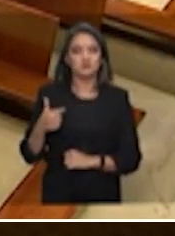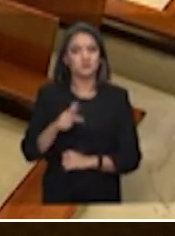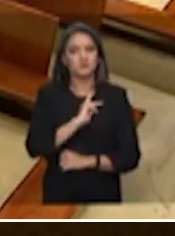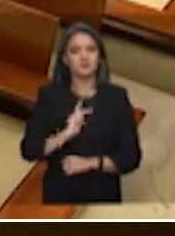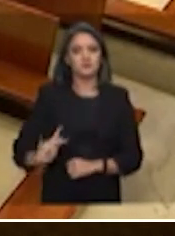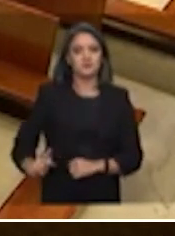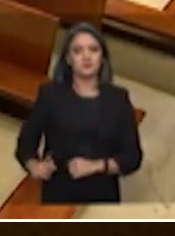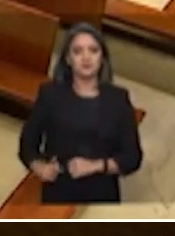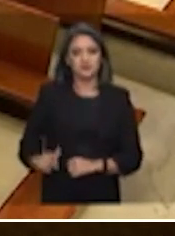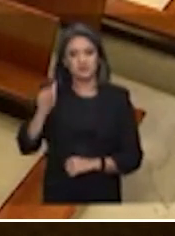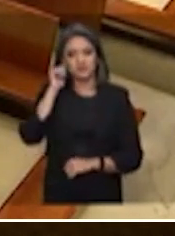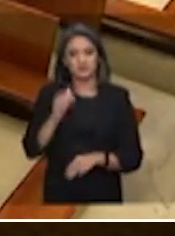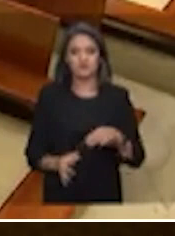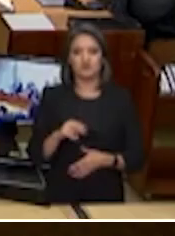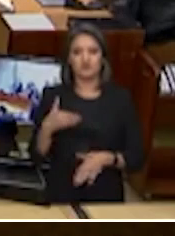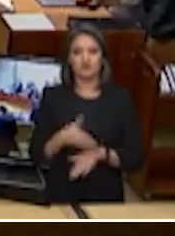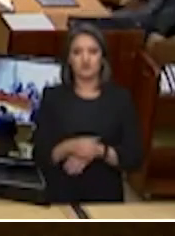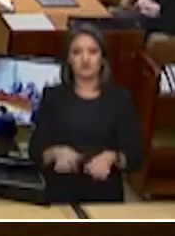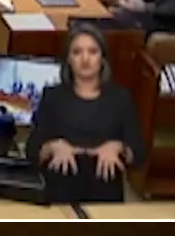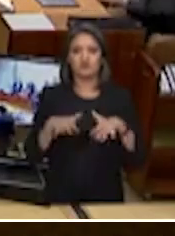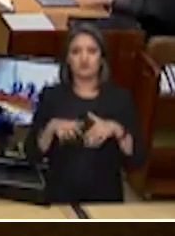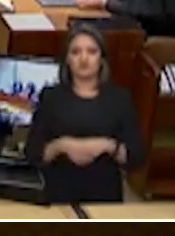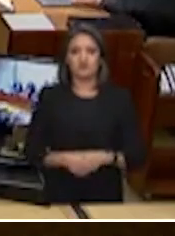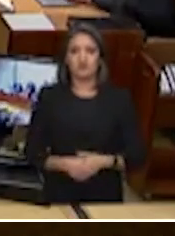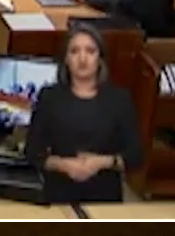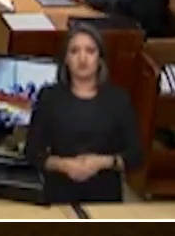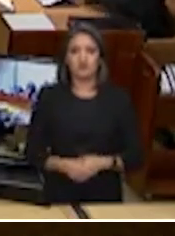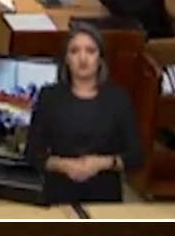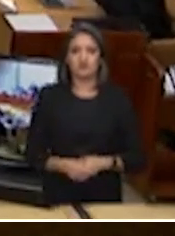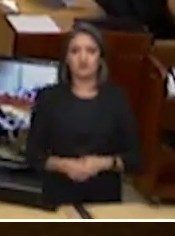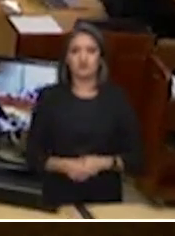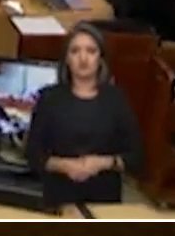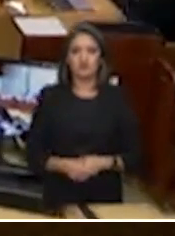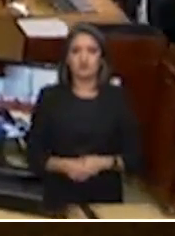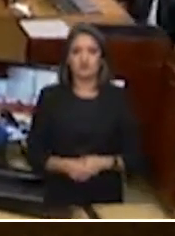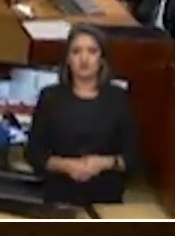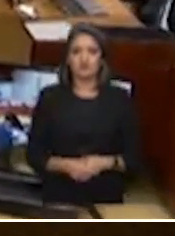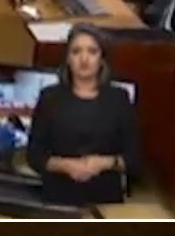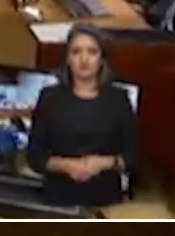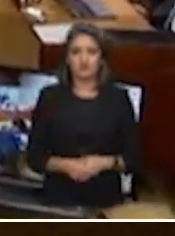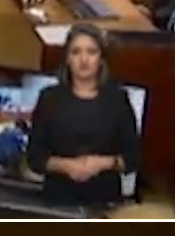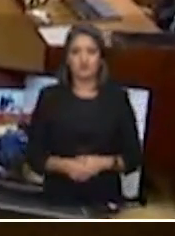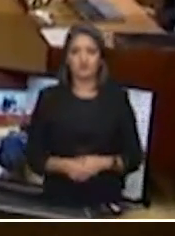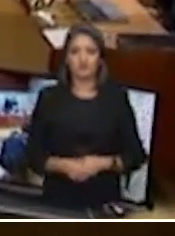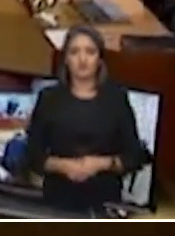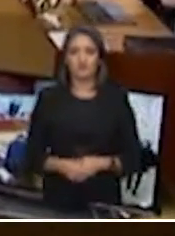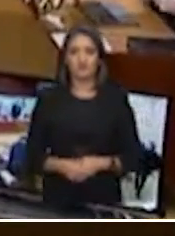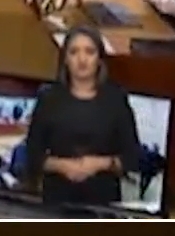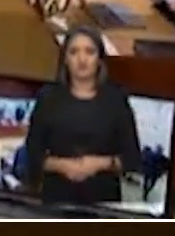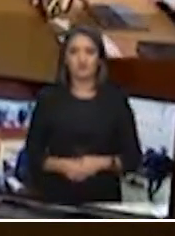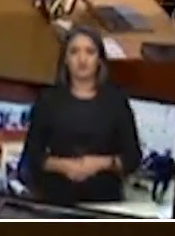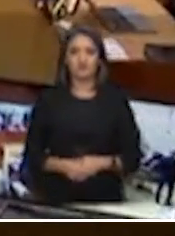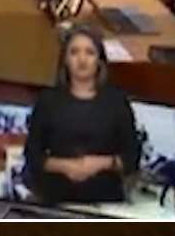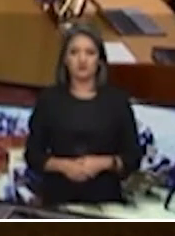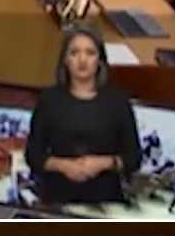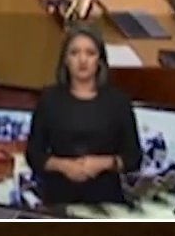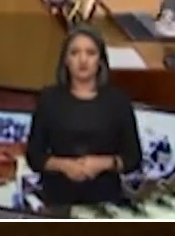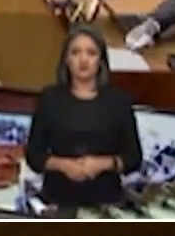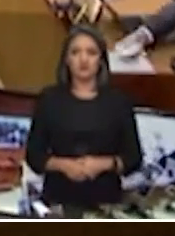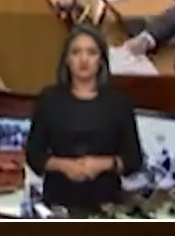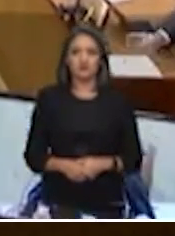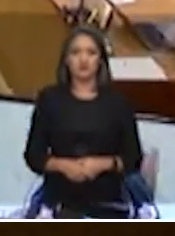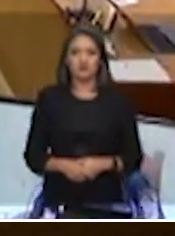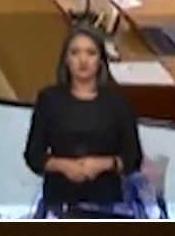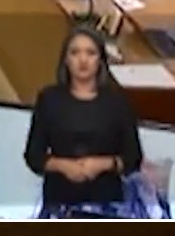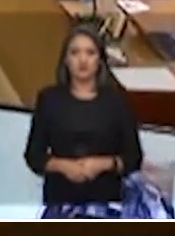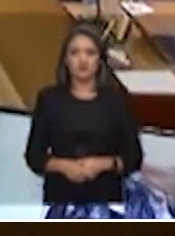as partes muito menos para o advogado então a gente já está vendo algumas coisas da Democracia que já não existe mais e não existe a